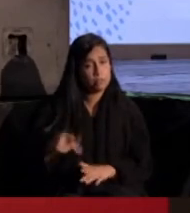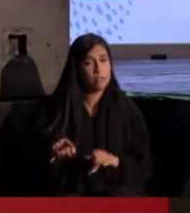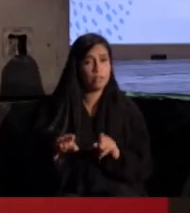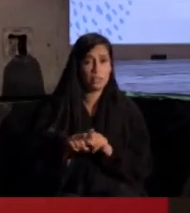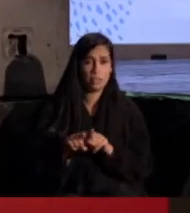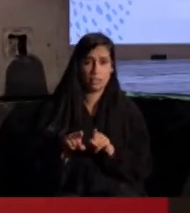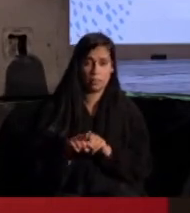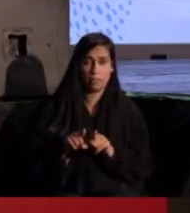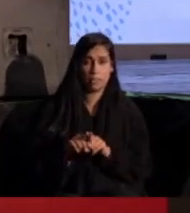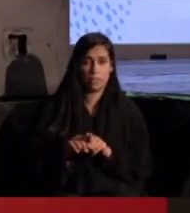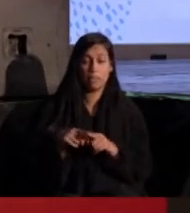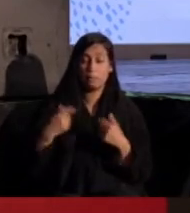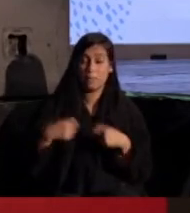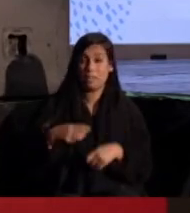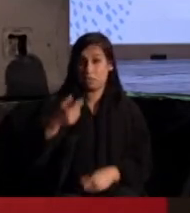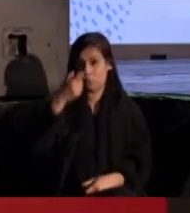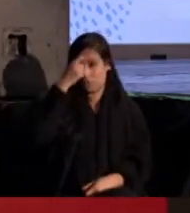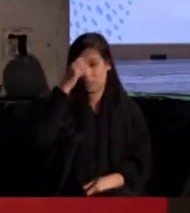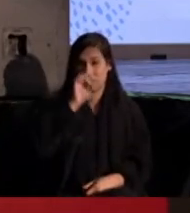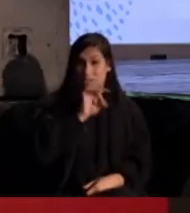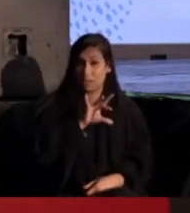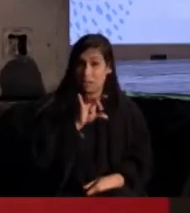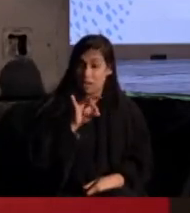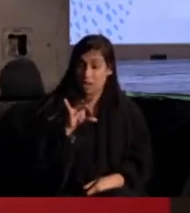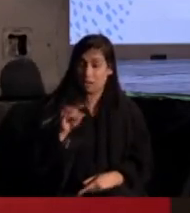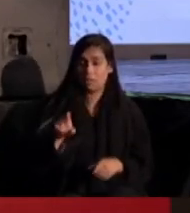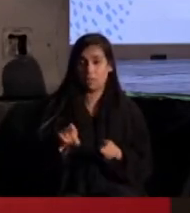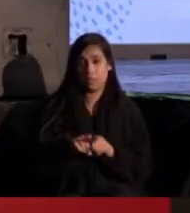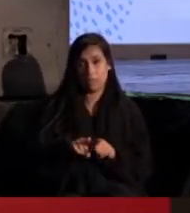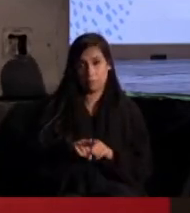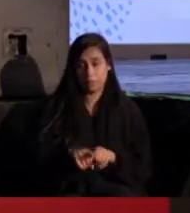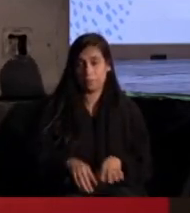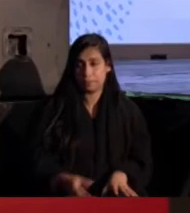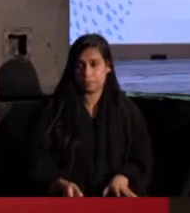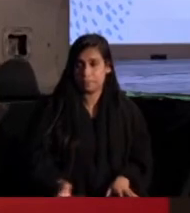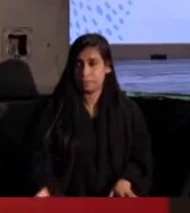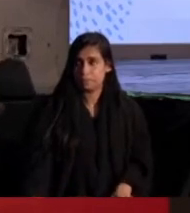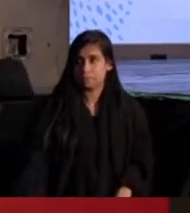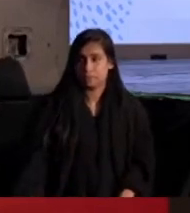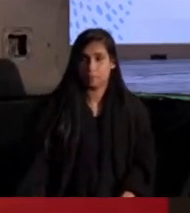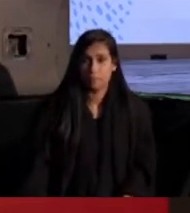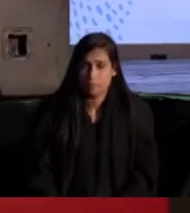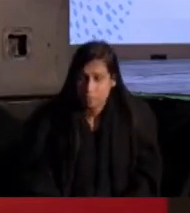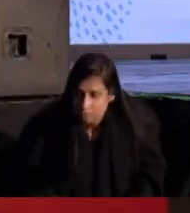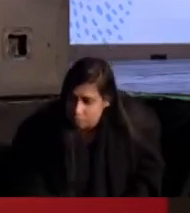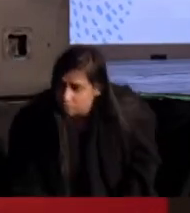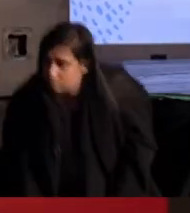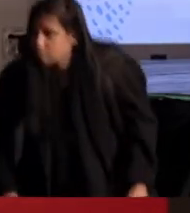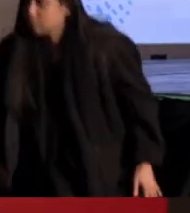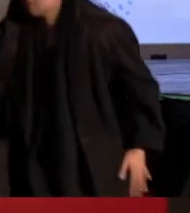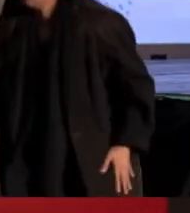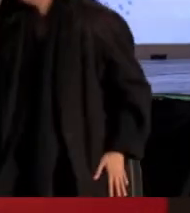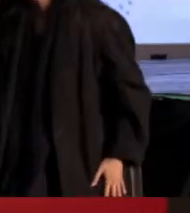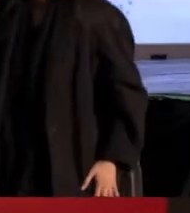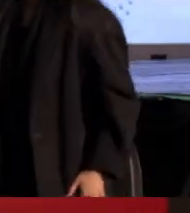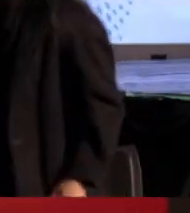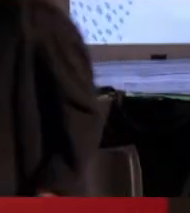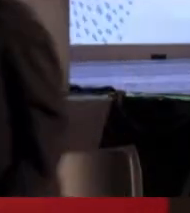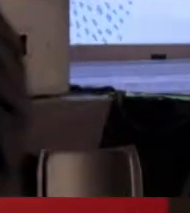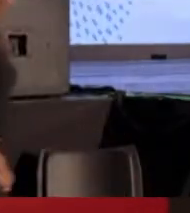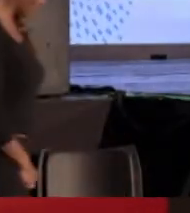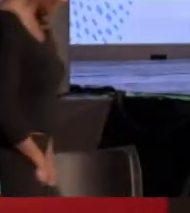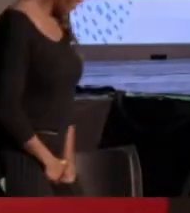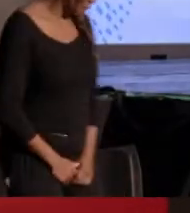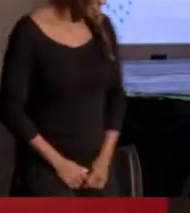tomar essa dimensão, o que não elide o fato da formação social do paladar, formação social e psíquica